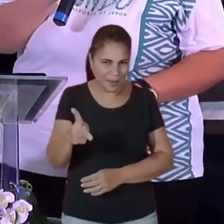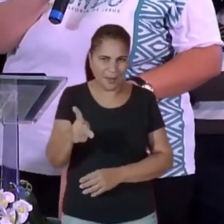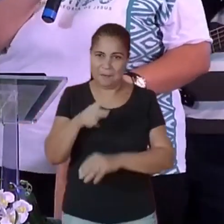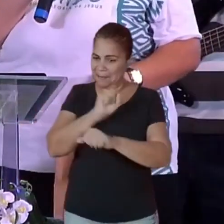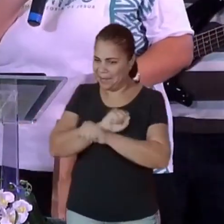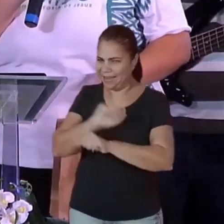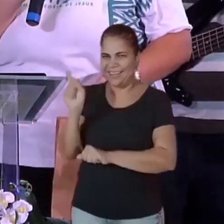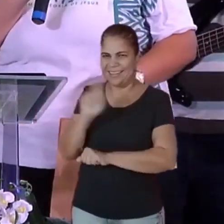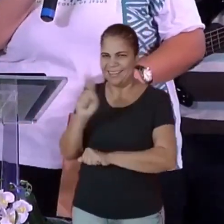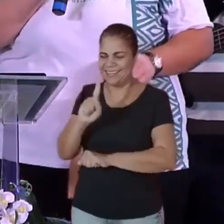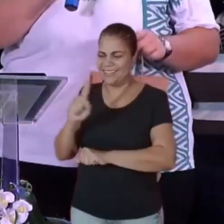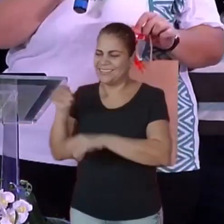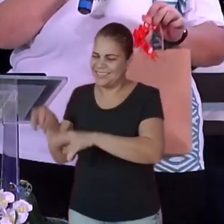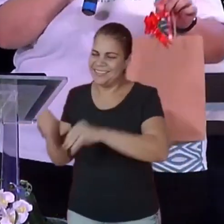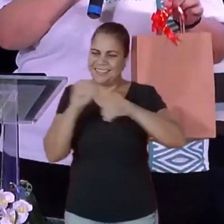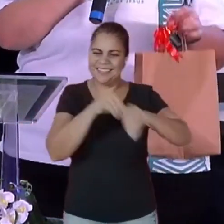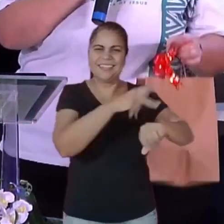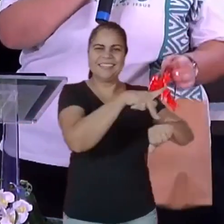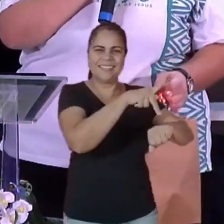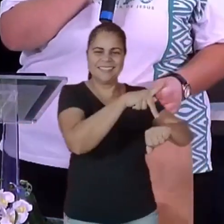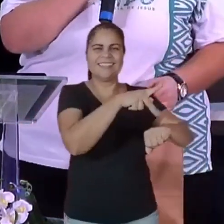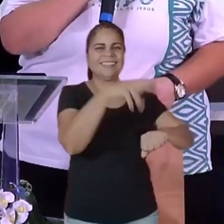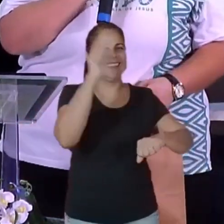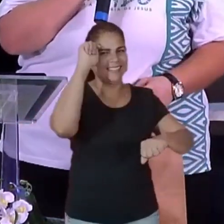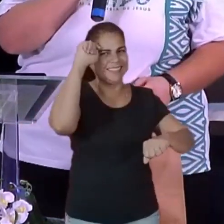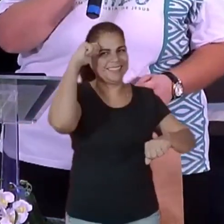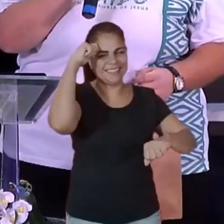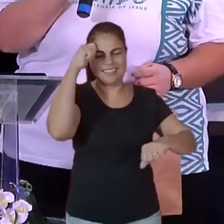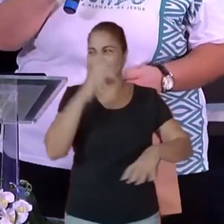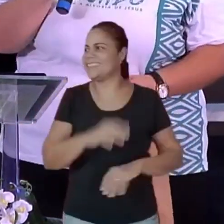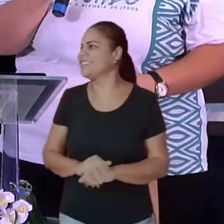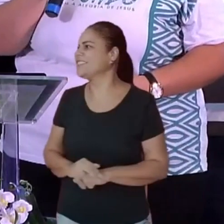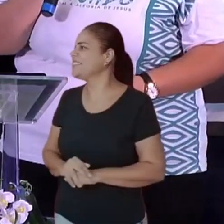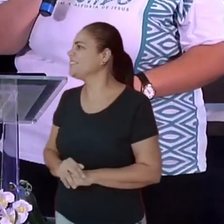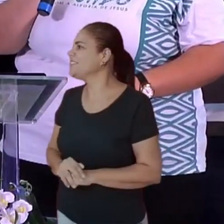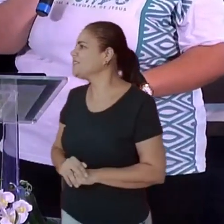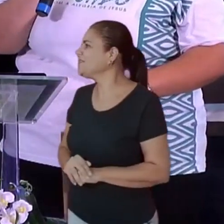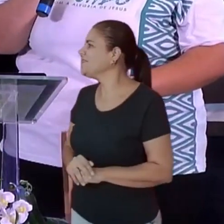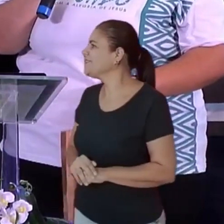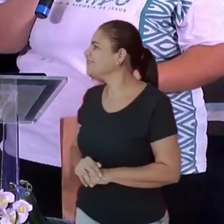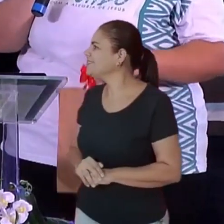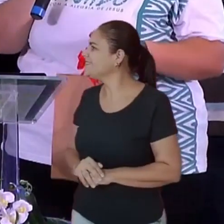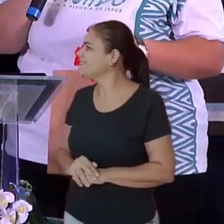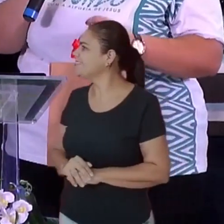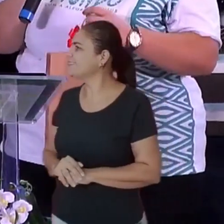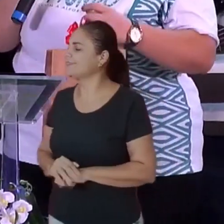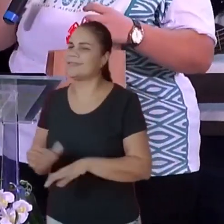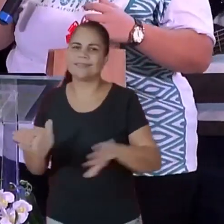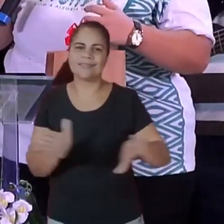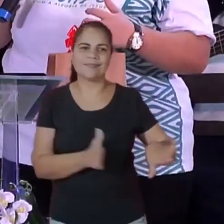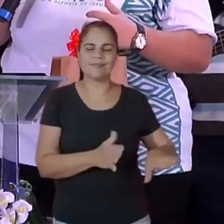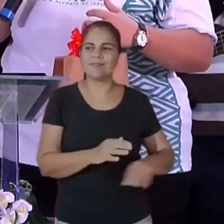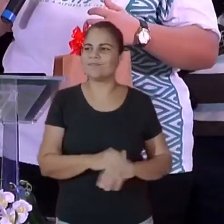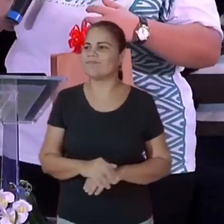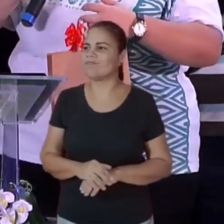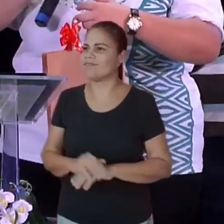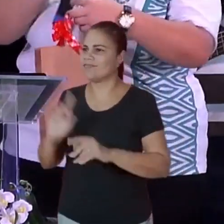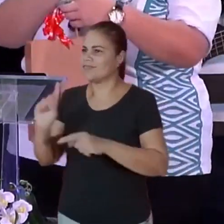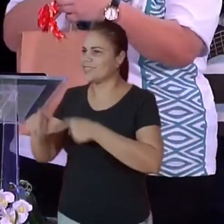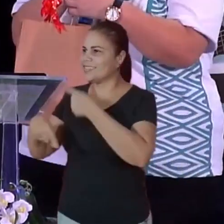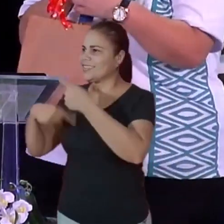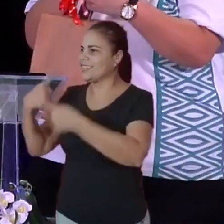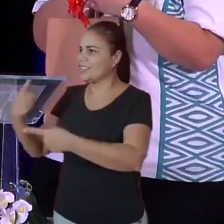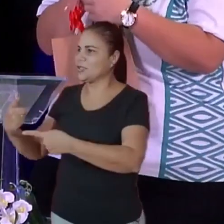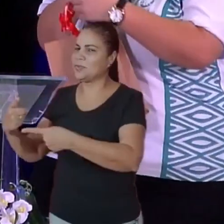Deus nos abençoe, então. Os irmãos estão recebendo aí a lembrança, nós vamos passar, então, para a Escola Bíblica. E depois você pode dar um